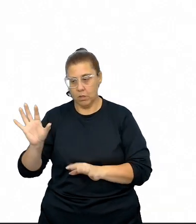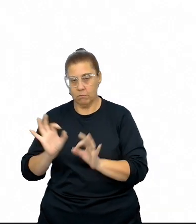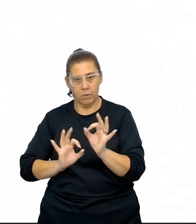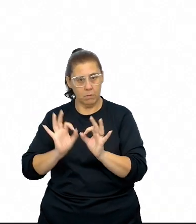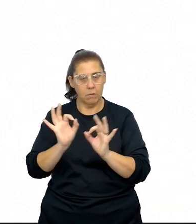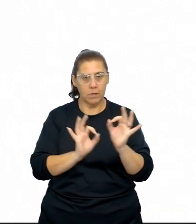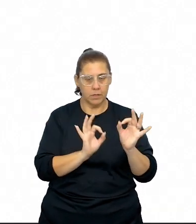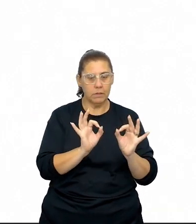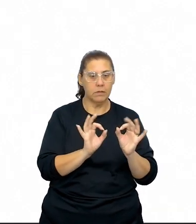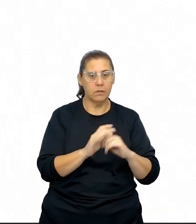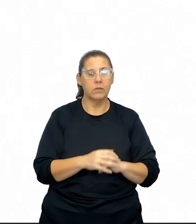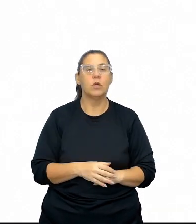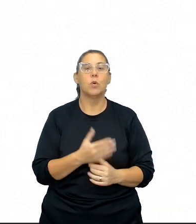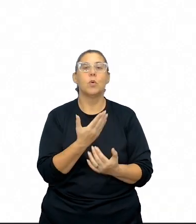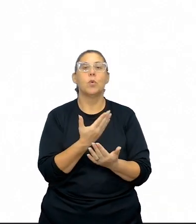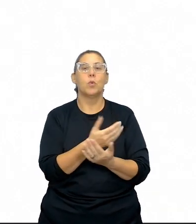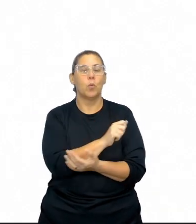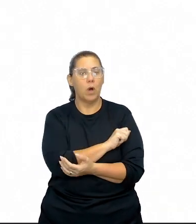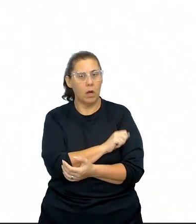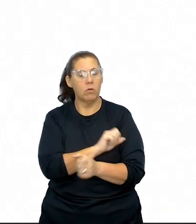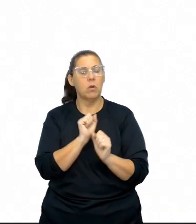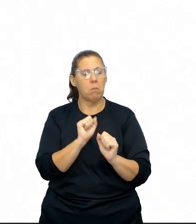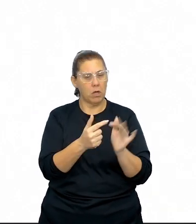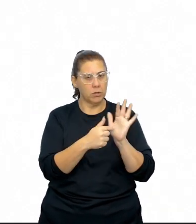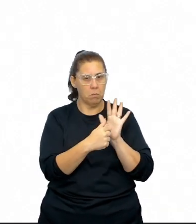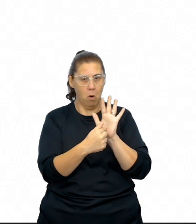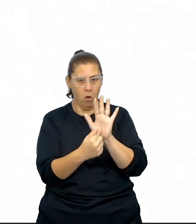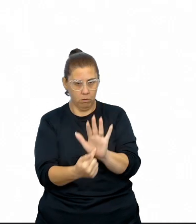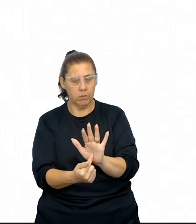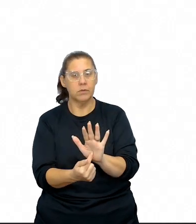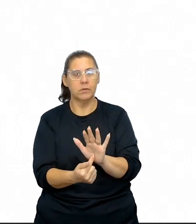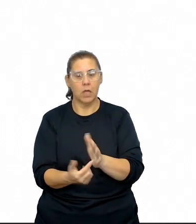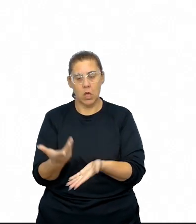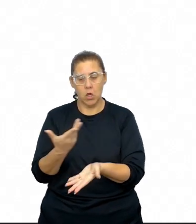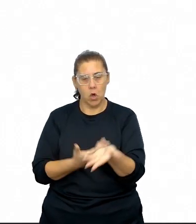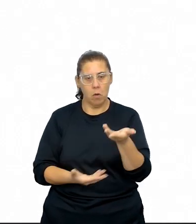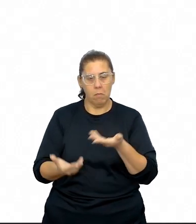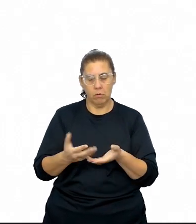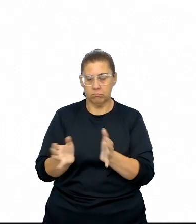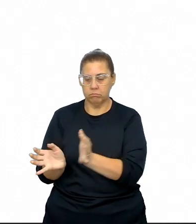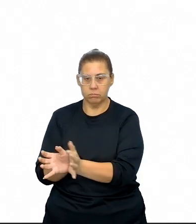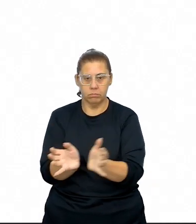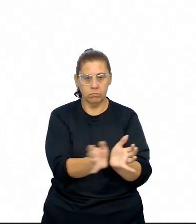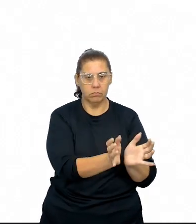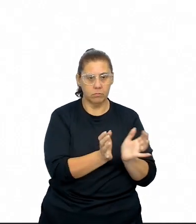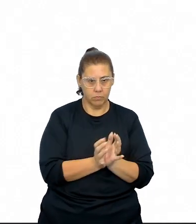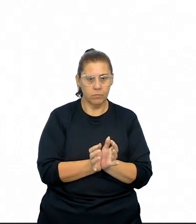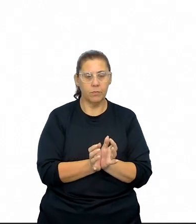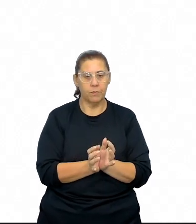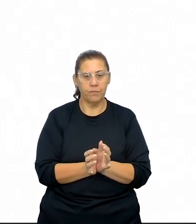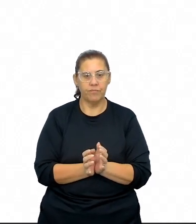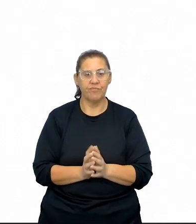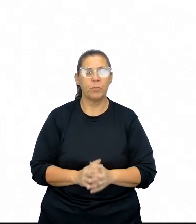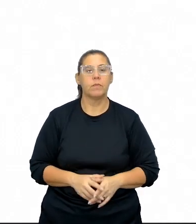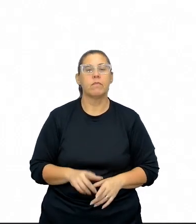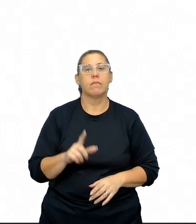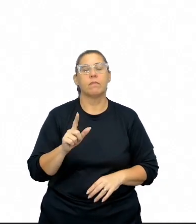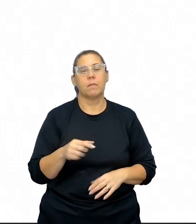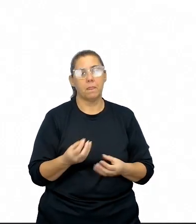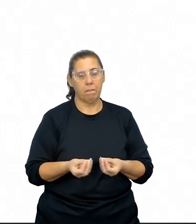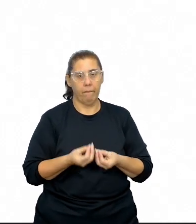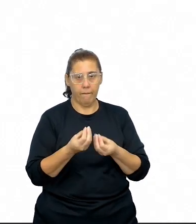criação, os estudantes podem compartilhar os álbuns, né, tanto entre si, por meio do código que é oferecido